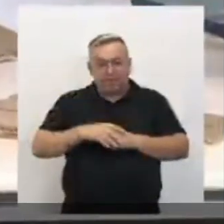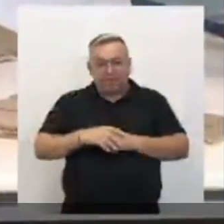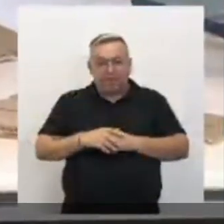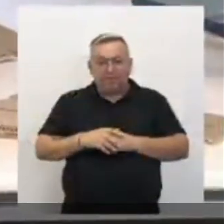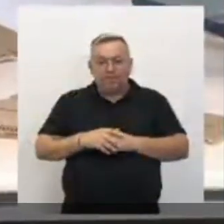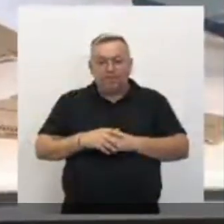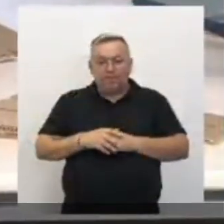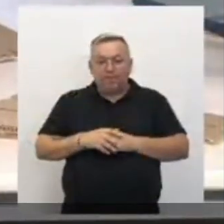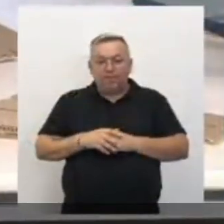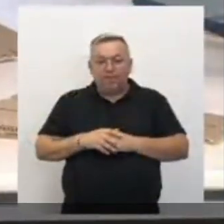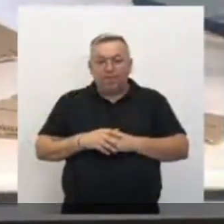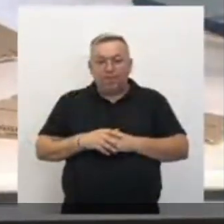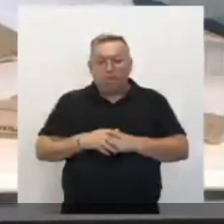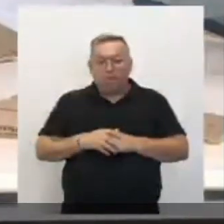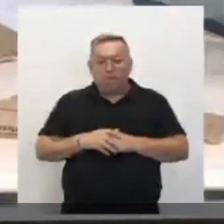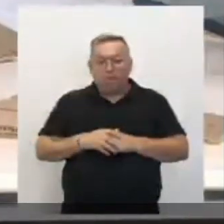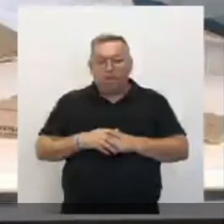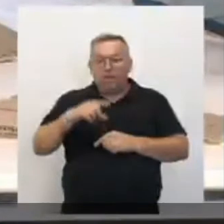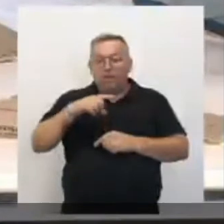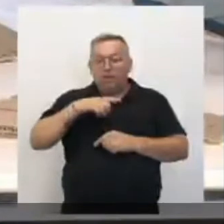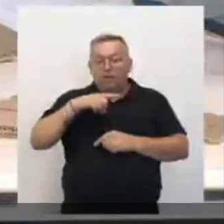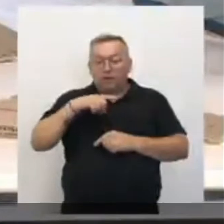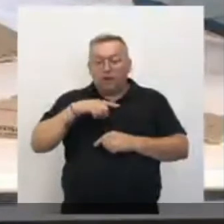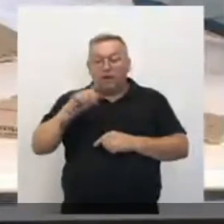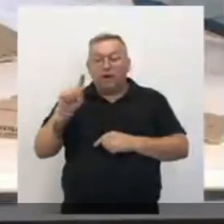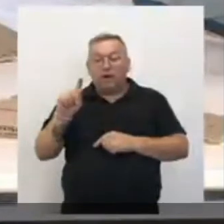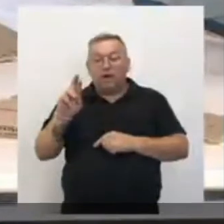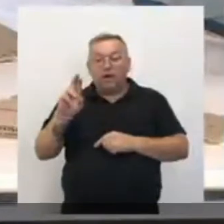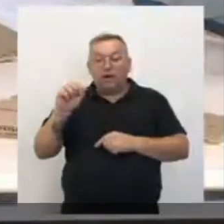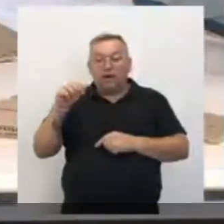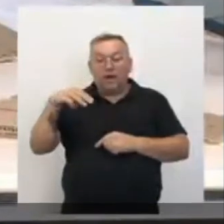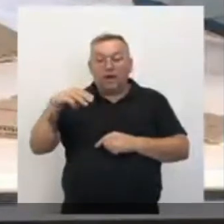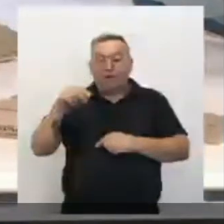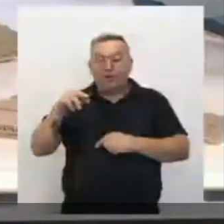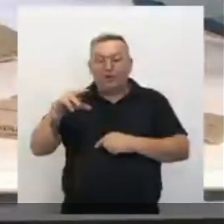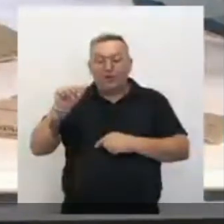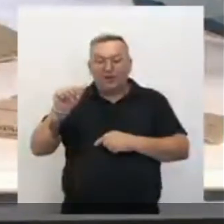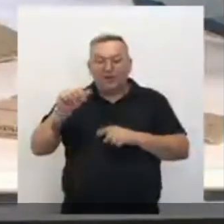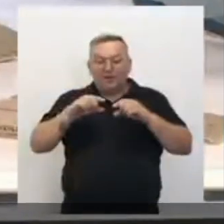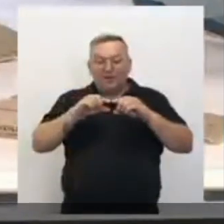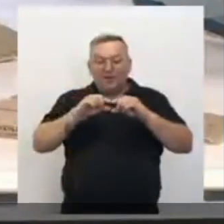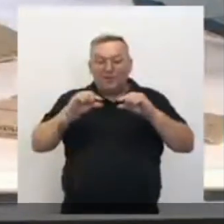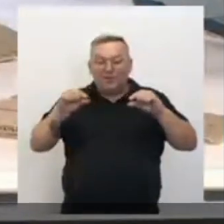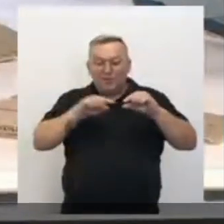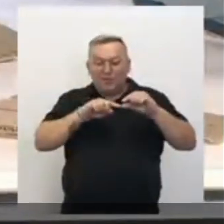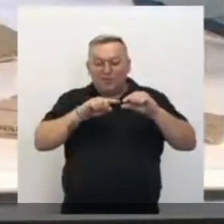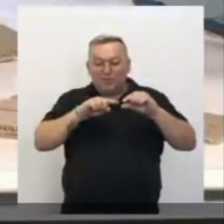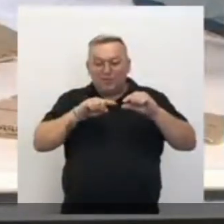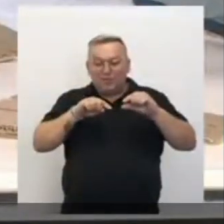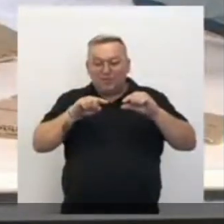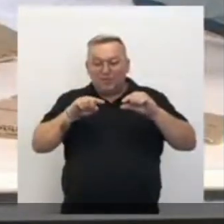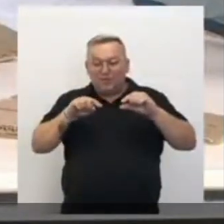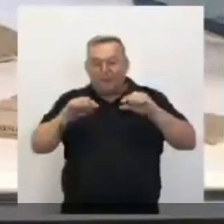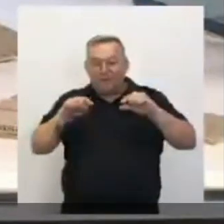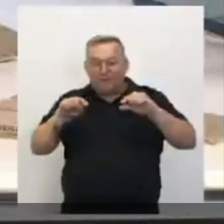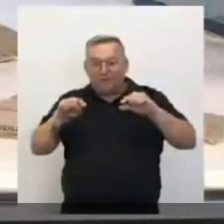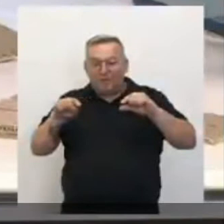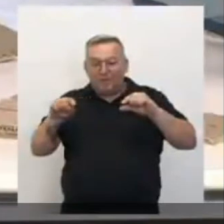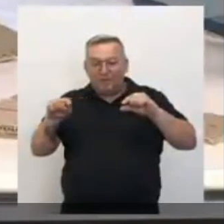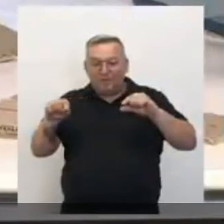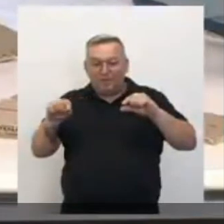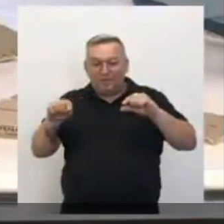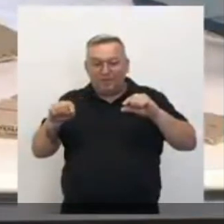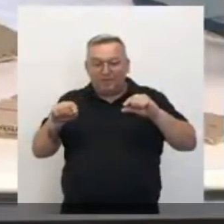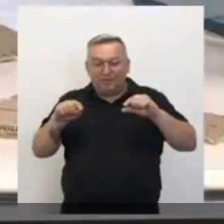que eu tenho, ele tem uma gramatura. Olha outra palavra que eu estou utilizando. Então eu tenho uma gramatura